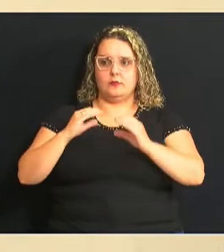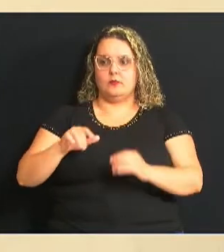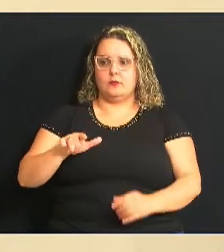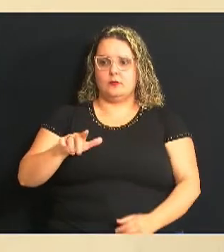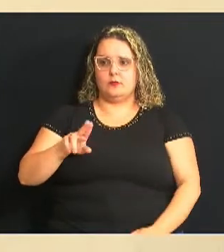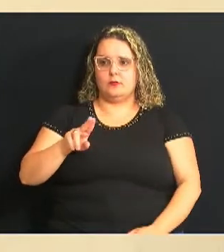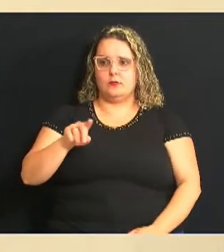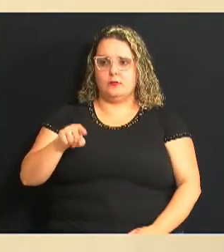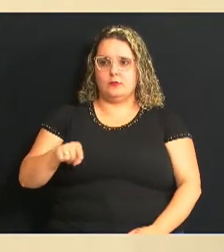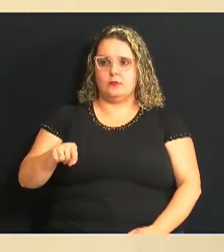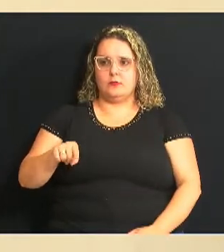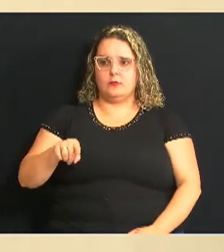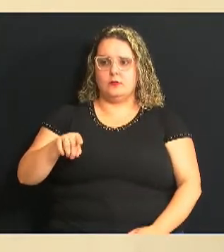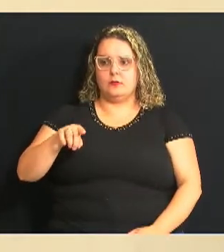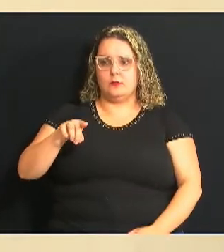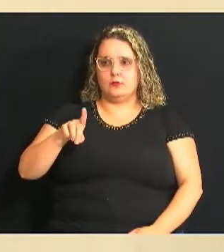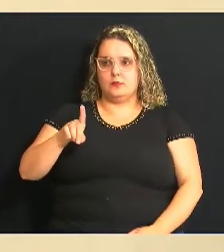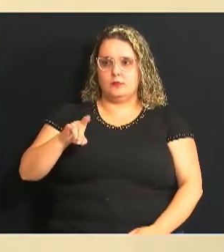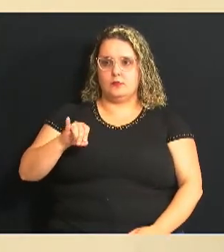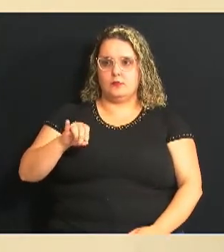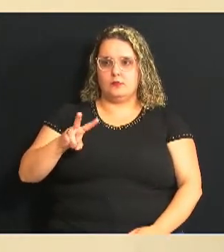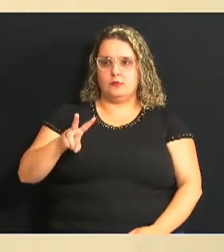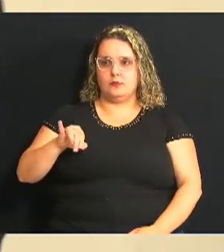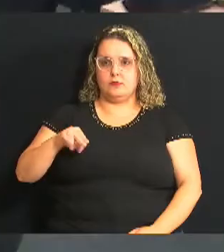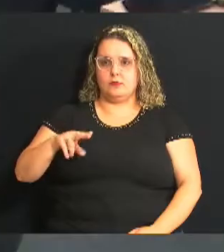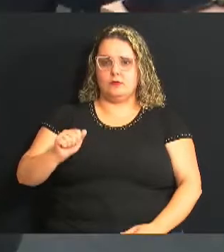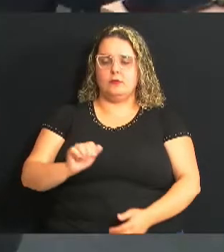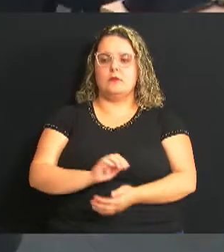de autoria do maestro Adonel.